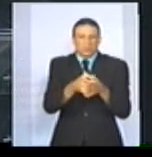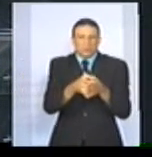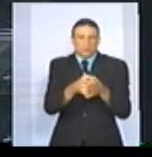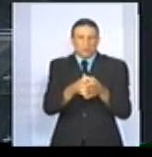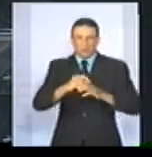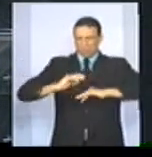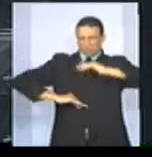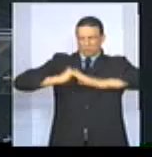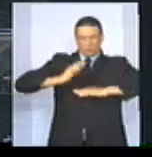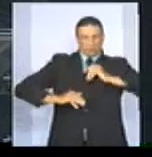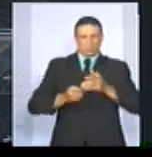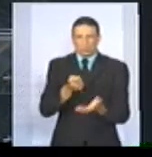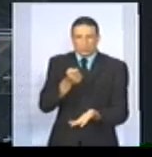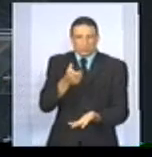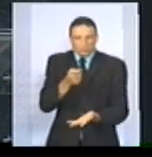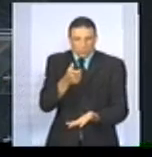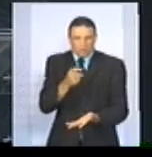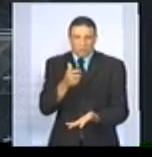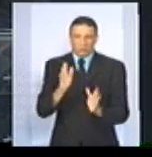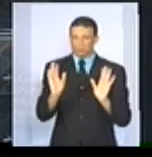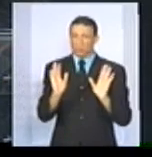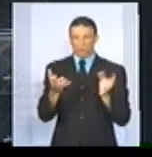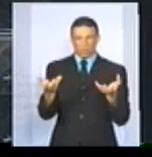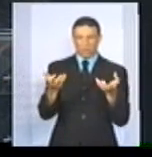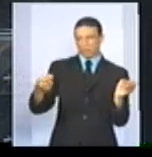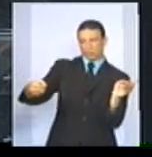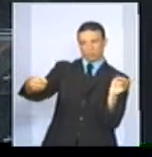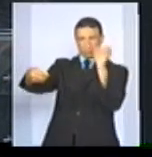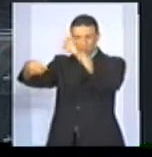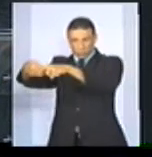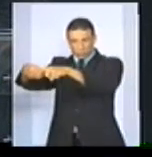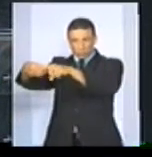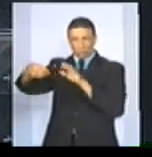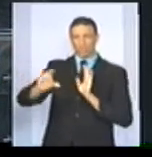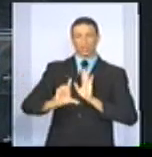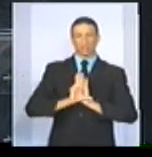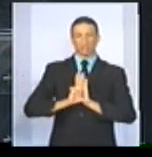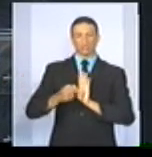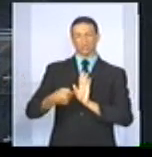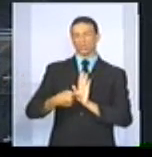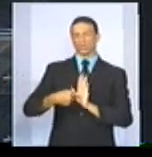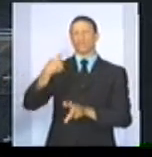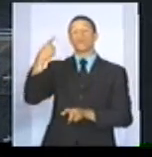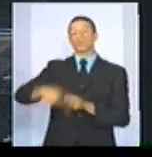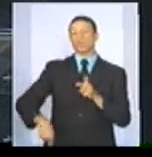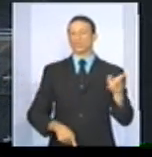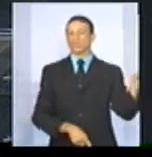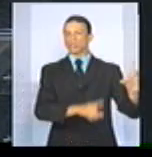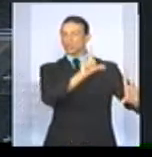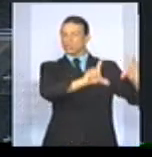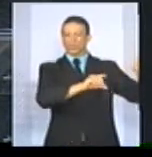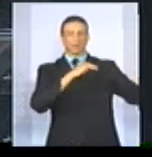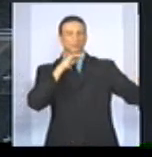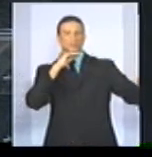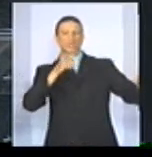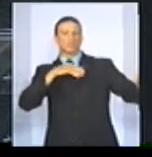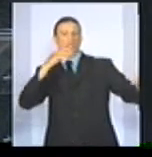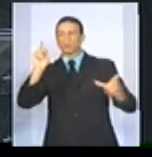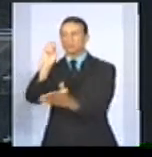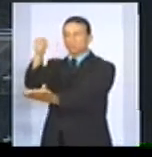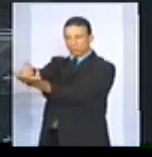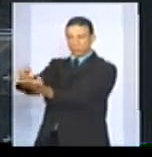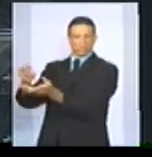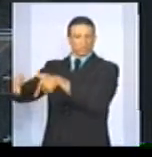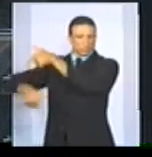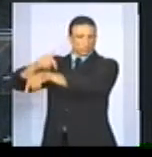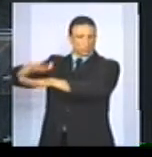comum, mas que estabelecesse a coligação, pela lei do SEAC, essa emissora de televisão não poderia contratar esses direitos,